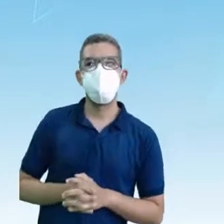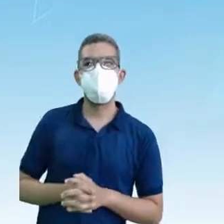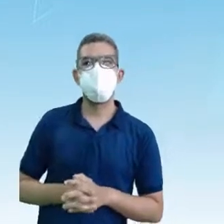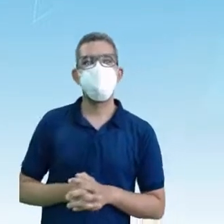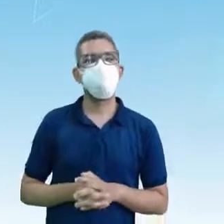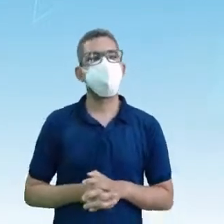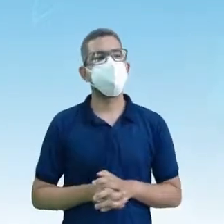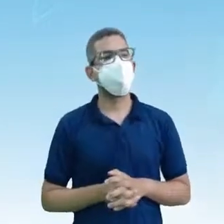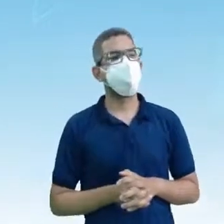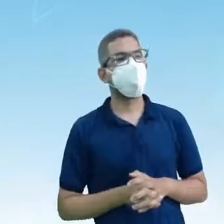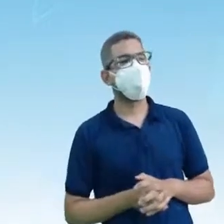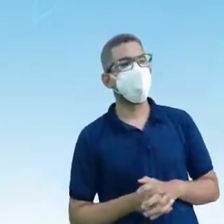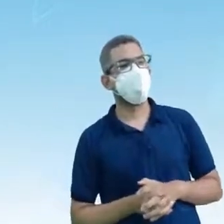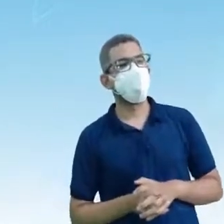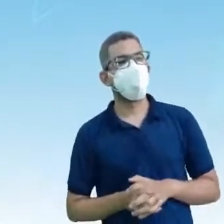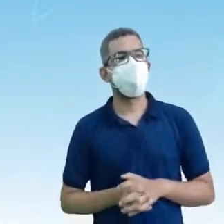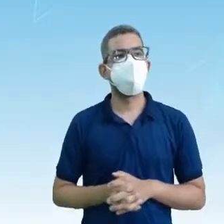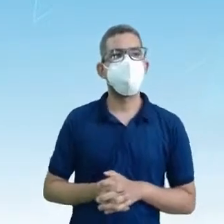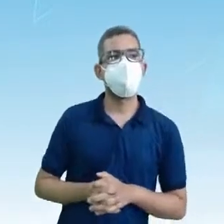Sensibilização.